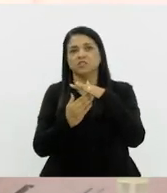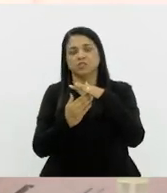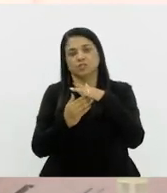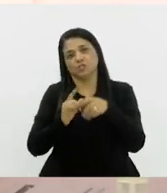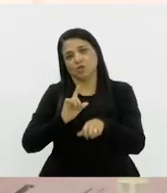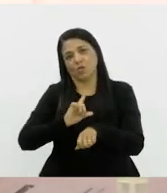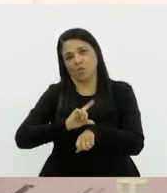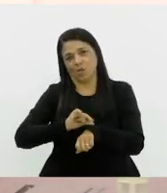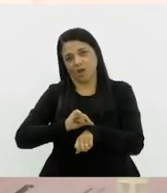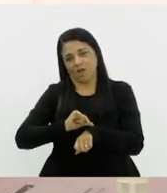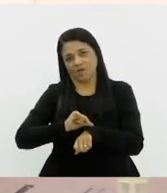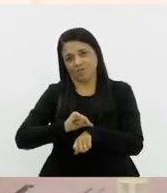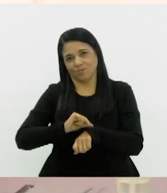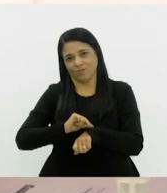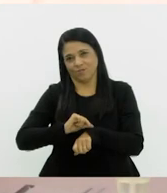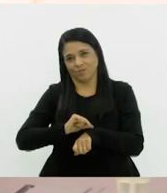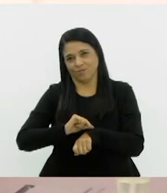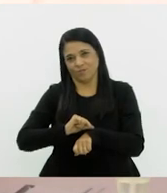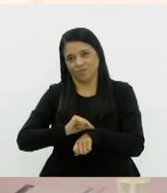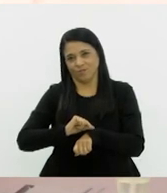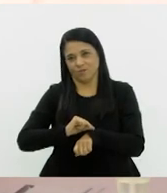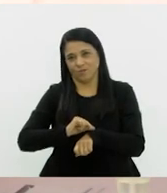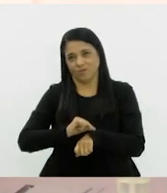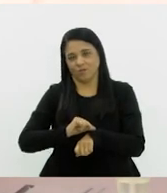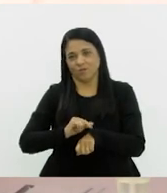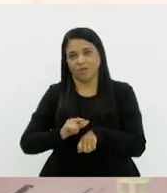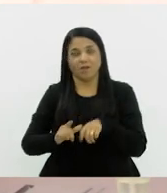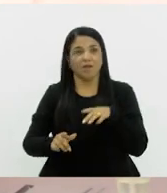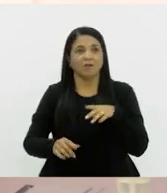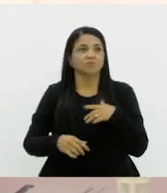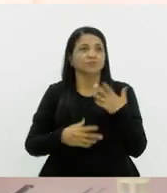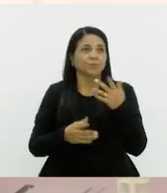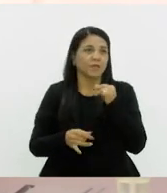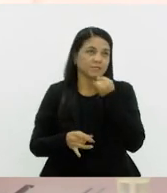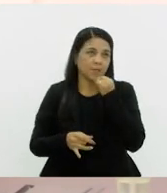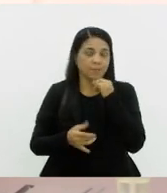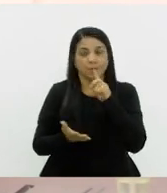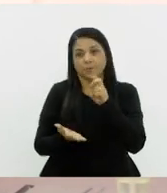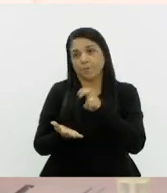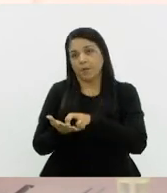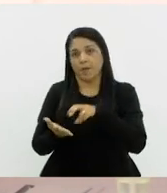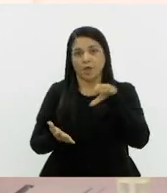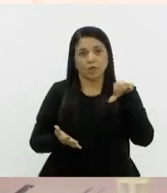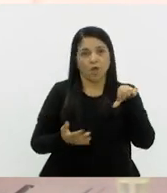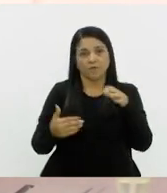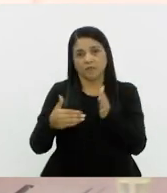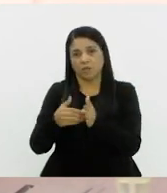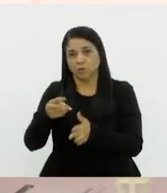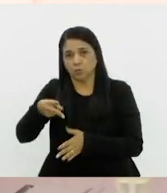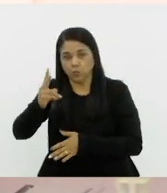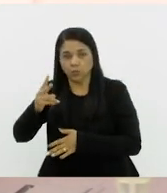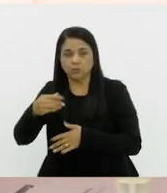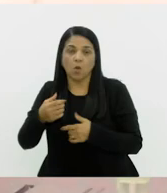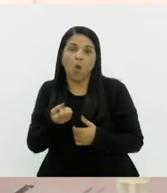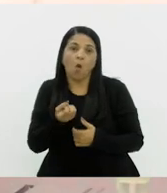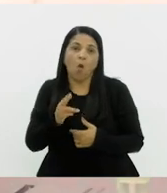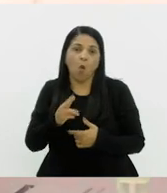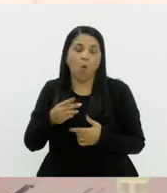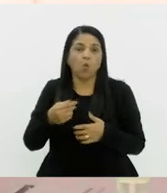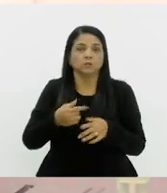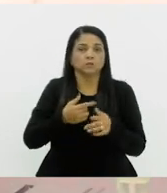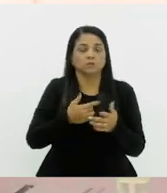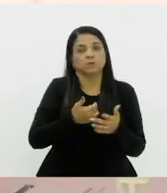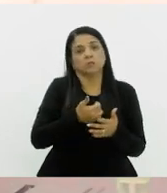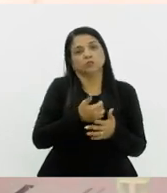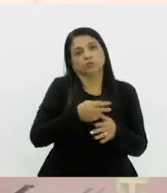horário. Duas horas de manhã, de 9 às 11, 2 horas de tarde, de 14 às 16, e acabou. Não é possível que um dia... Sabe por